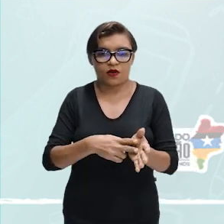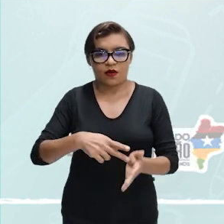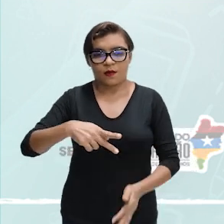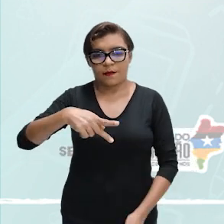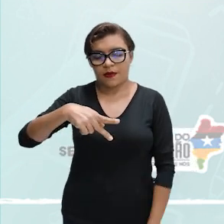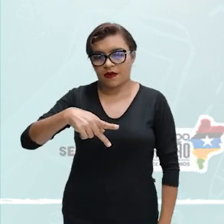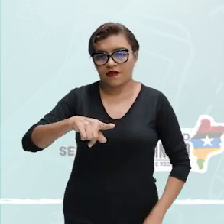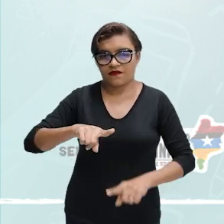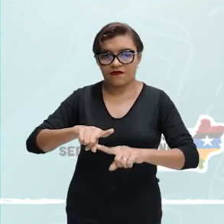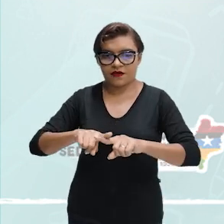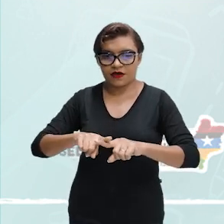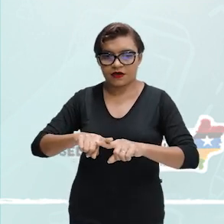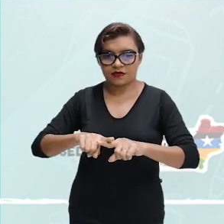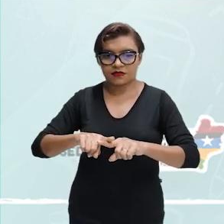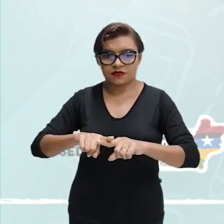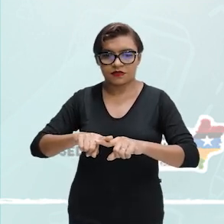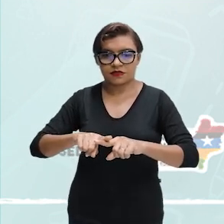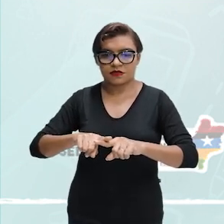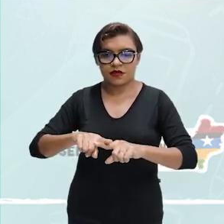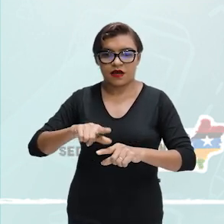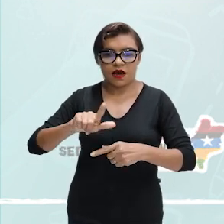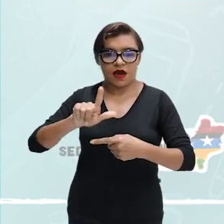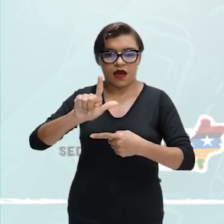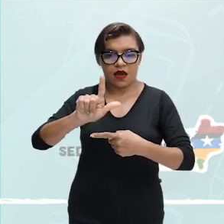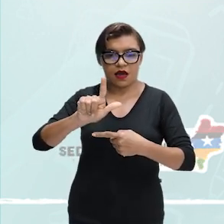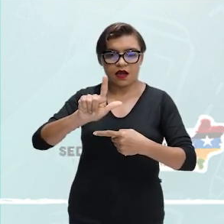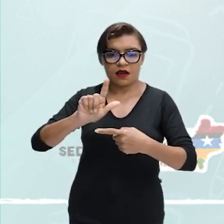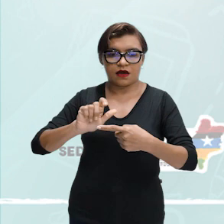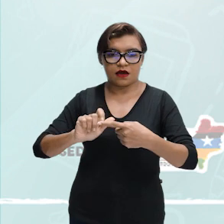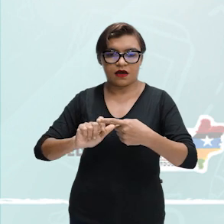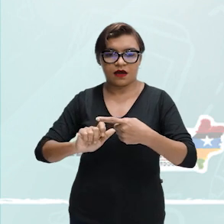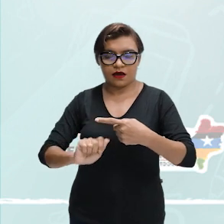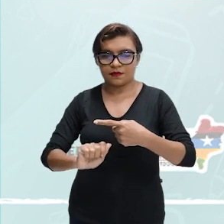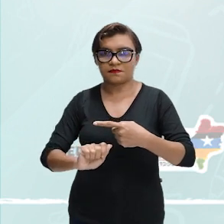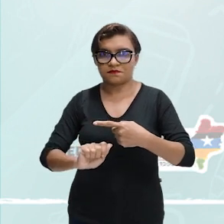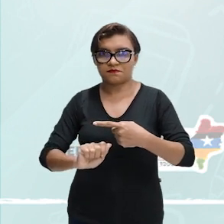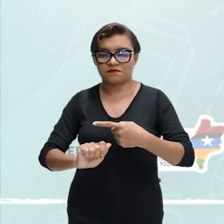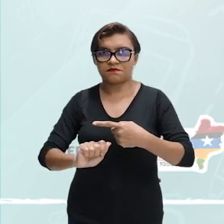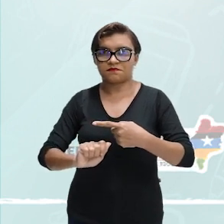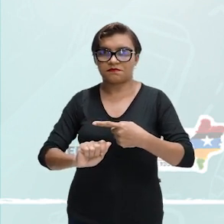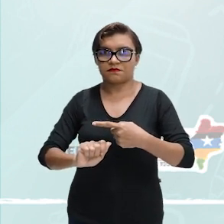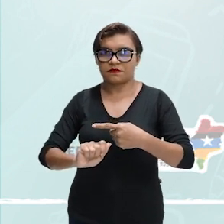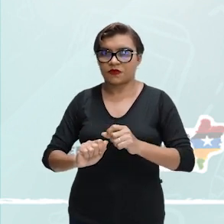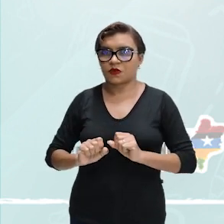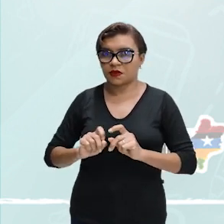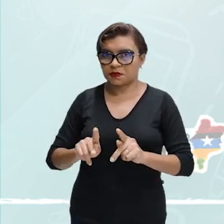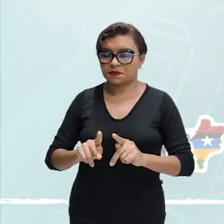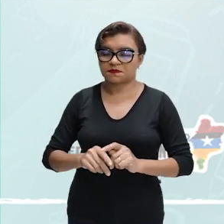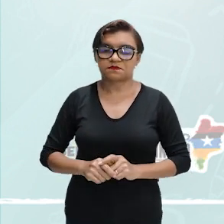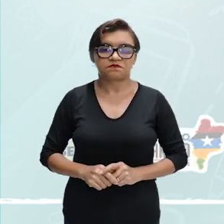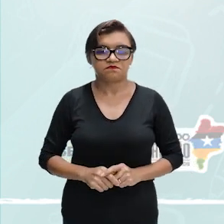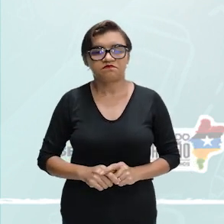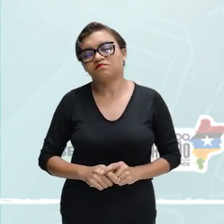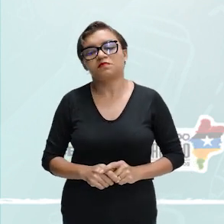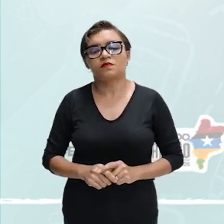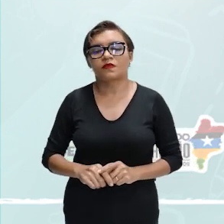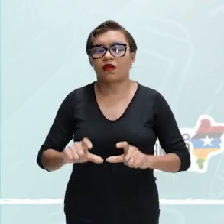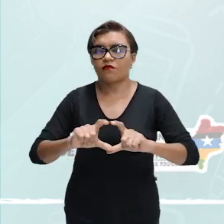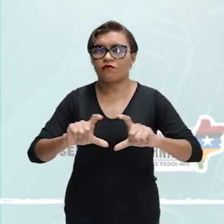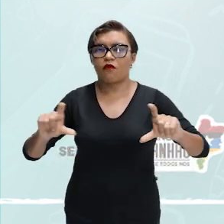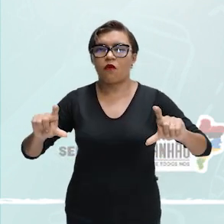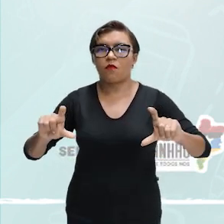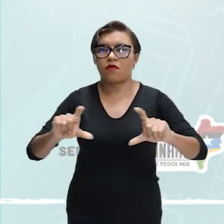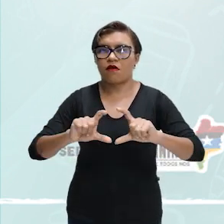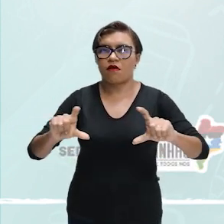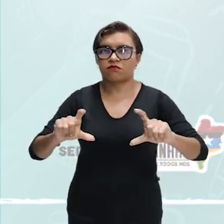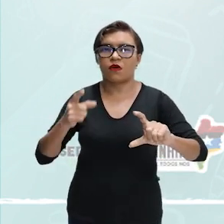comprimento do condutor pela sua área, né, a área transversal. Então, essa é a segunda lei de Ohm. Fazendo um